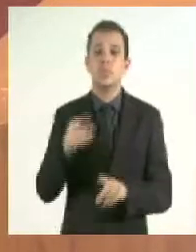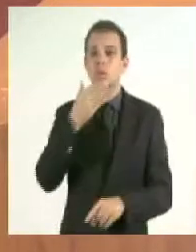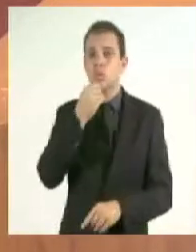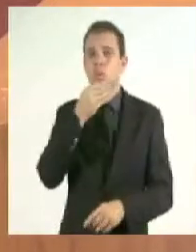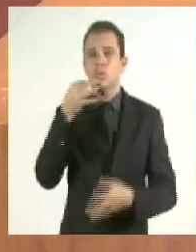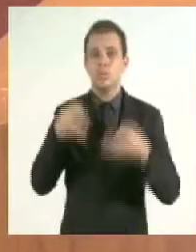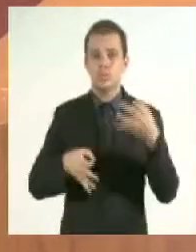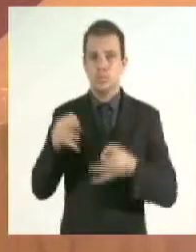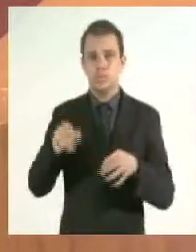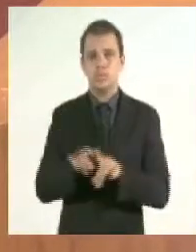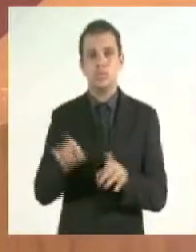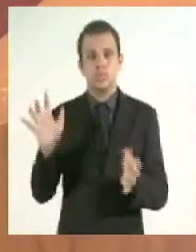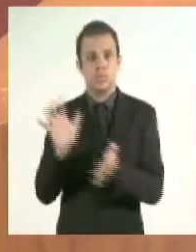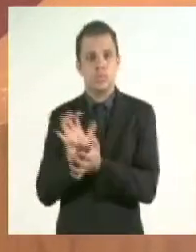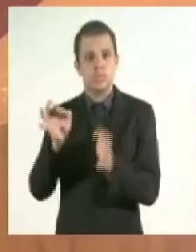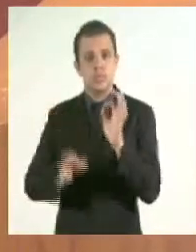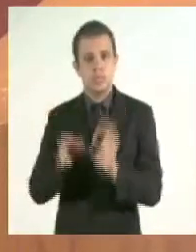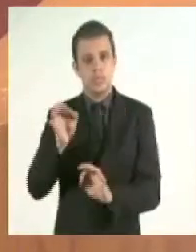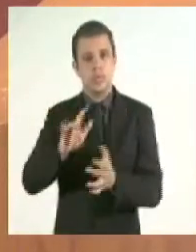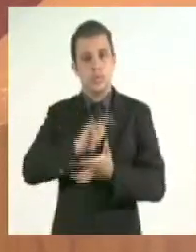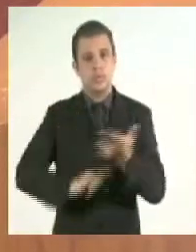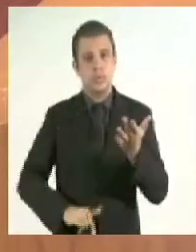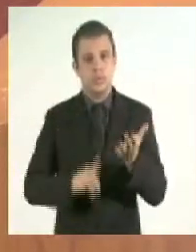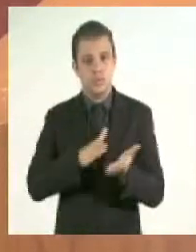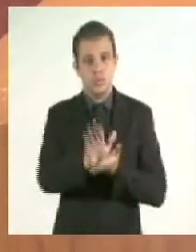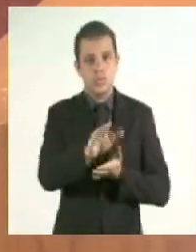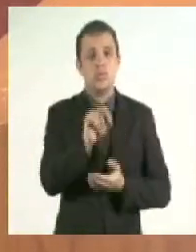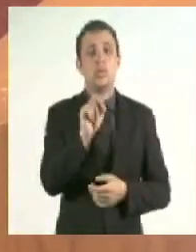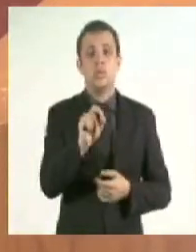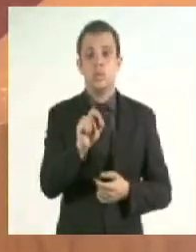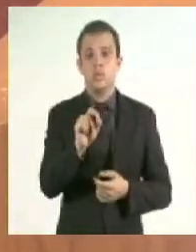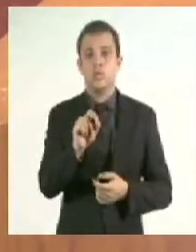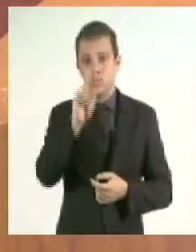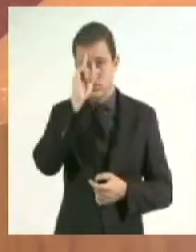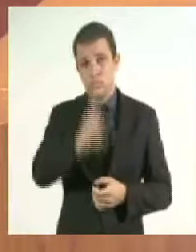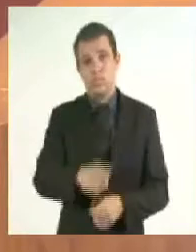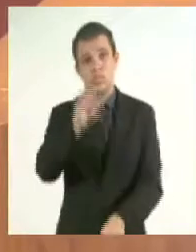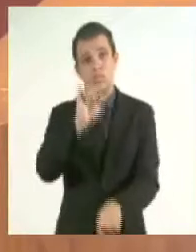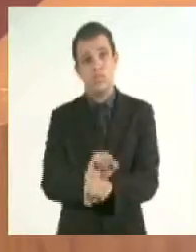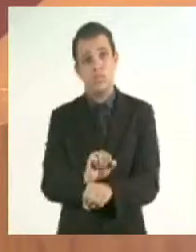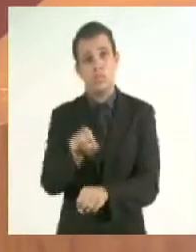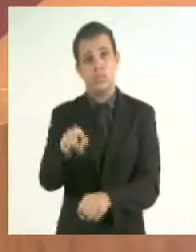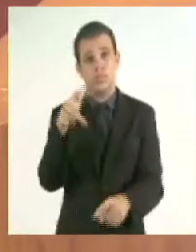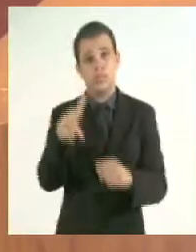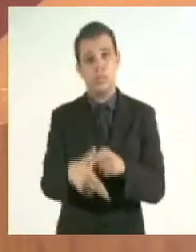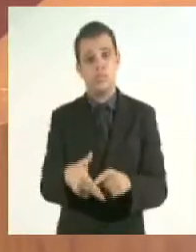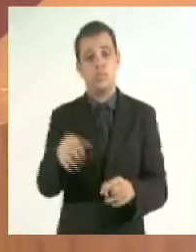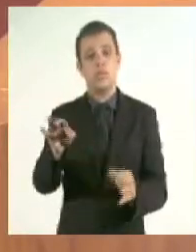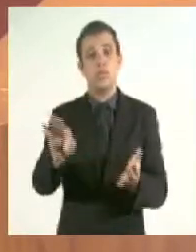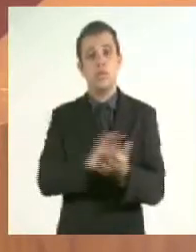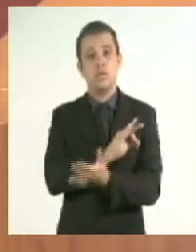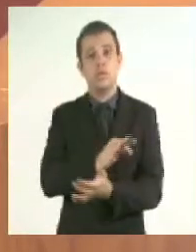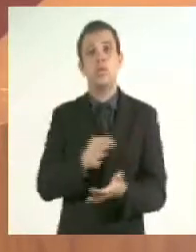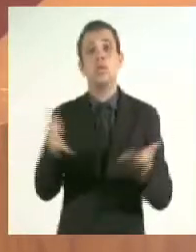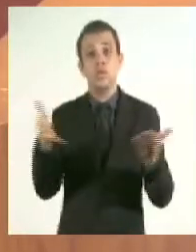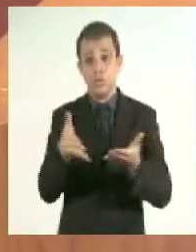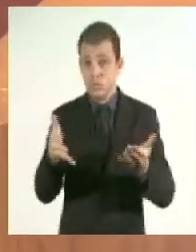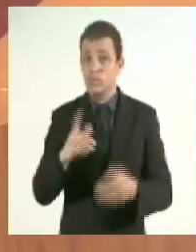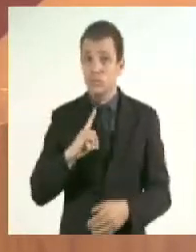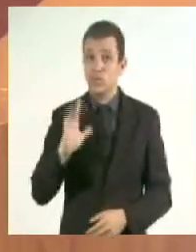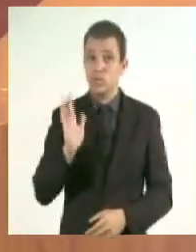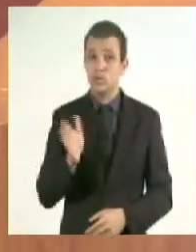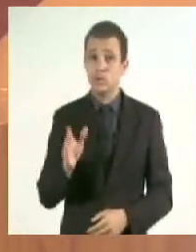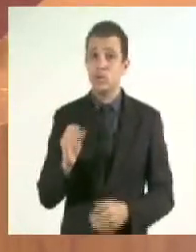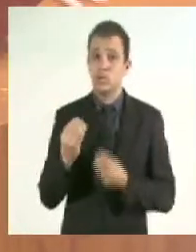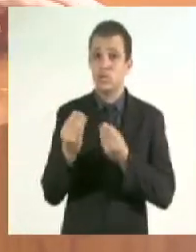e a justiça deu uma liminar parando e cancelando e interrompendo um contrato que está vigente, que já recebeu mais de R$800